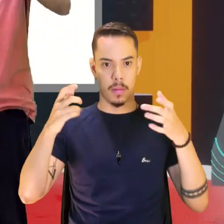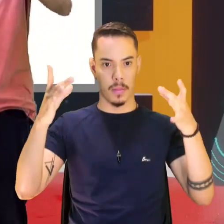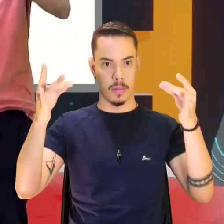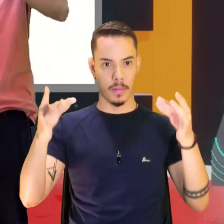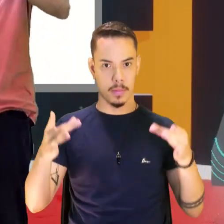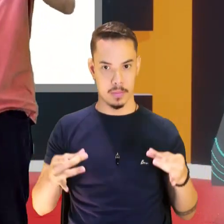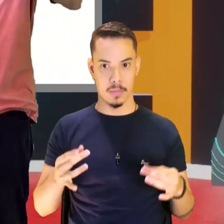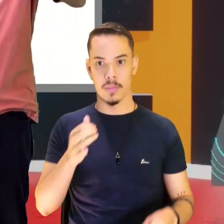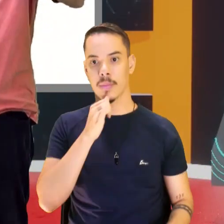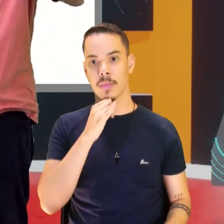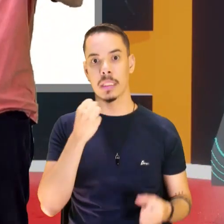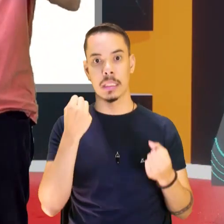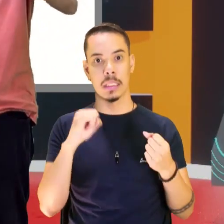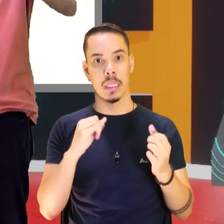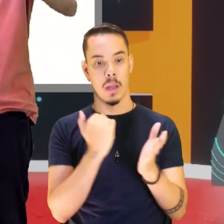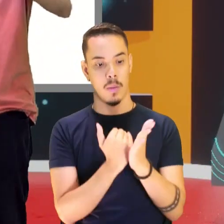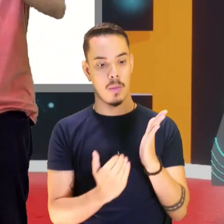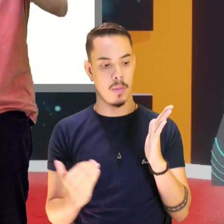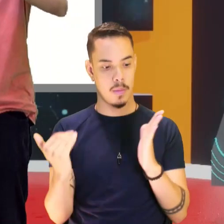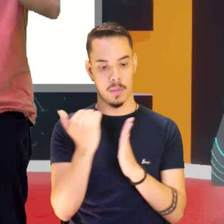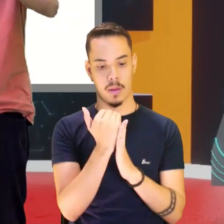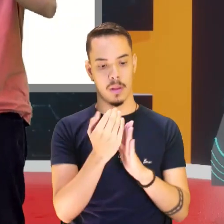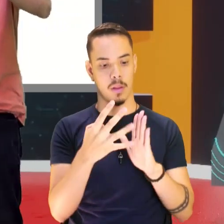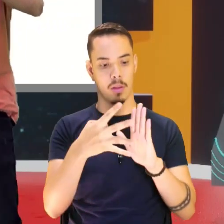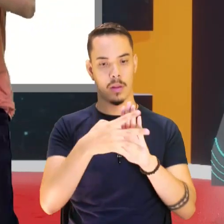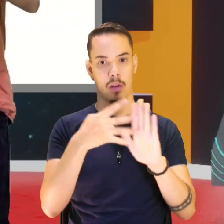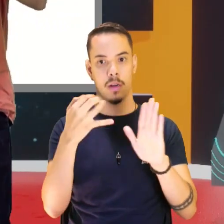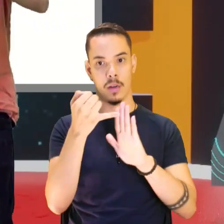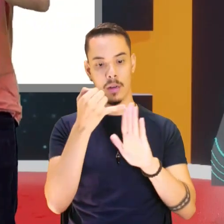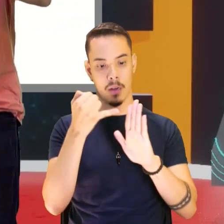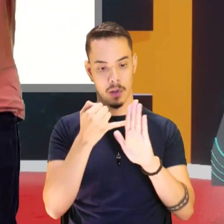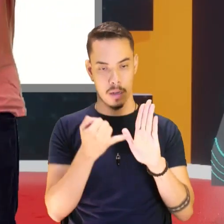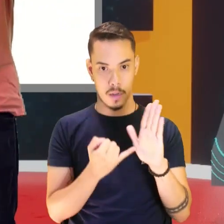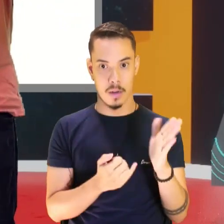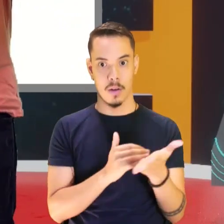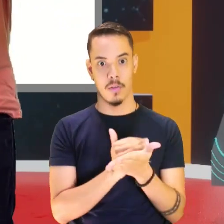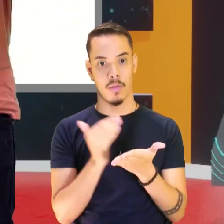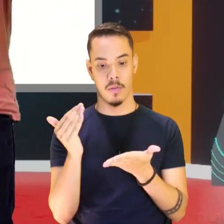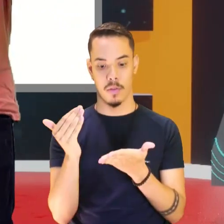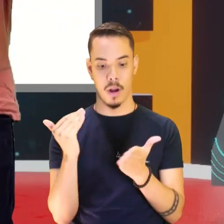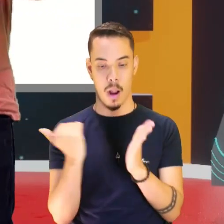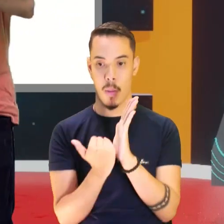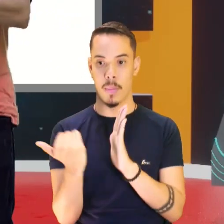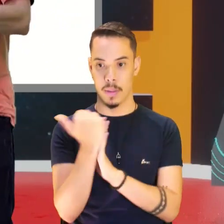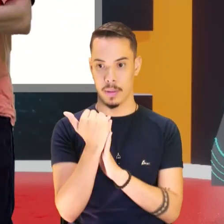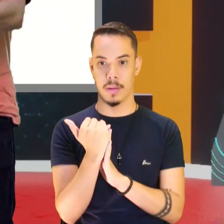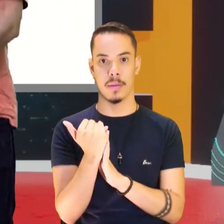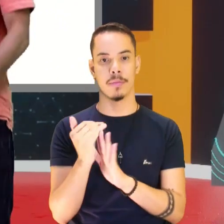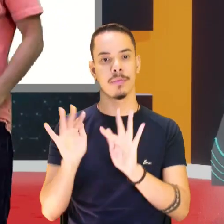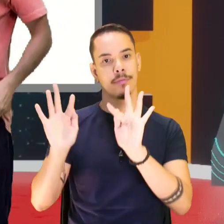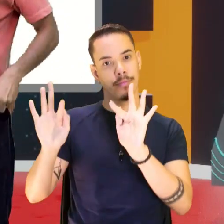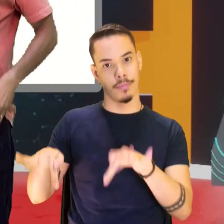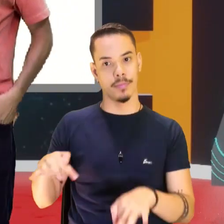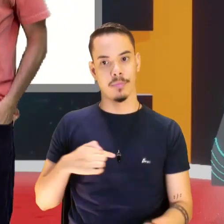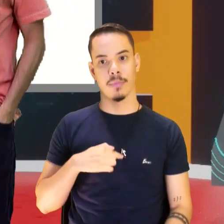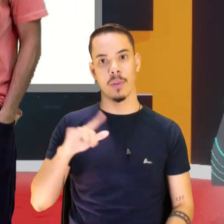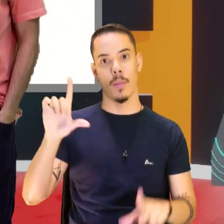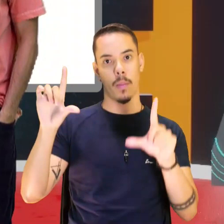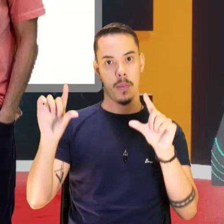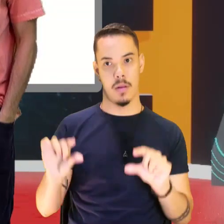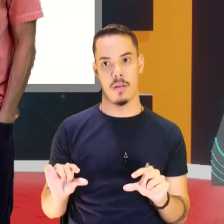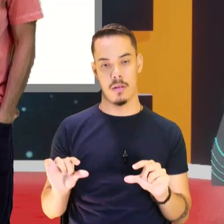a quantidade de linhas na página, se eu aumento, pego lá minha página, estou digitando, aumentei o número de linhas, no final vai ter menos